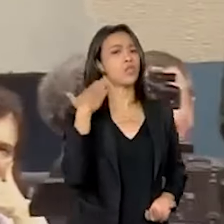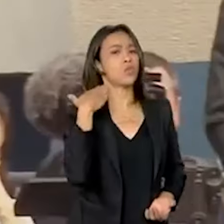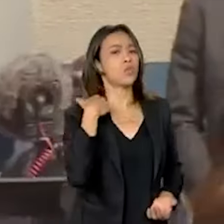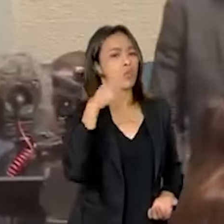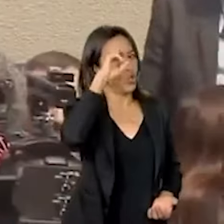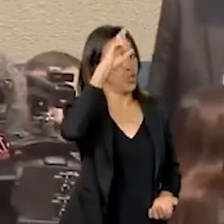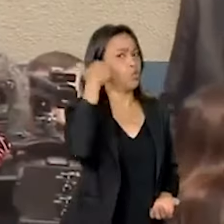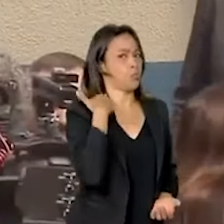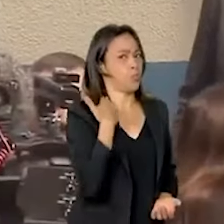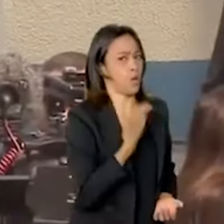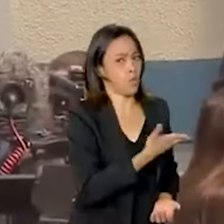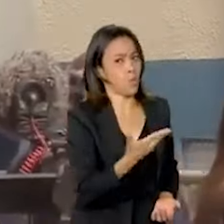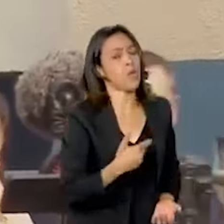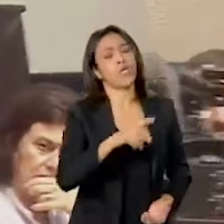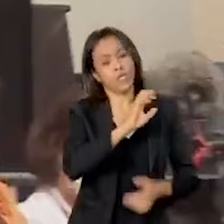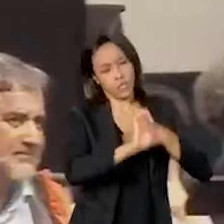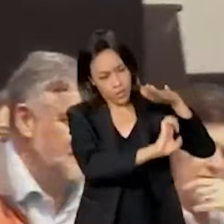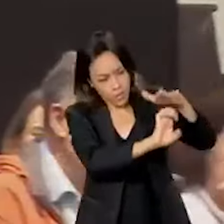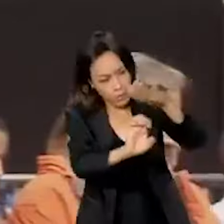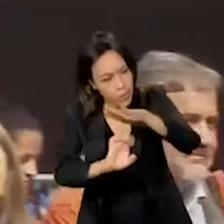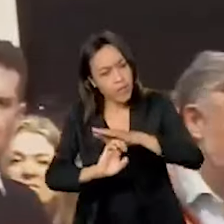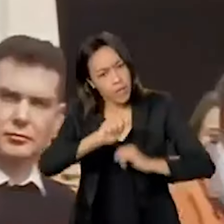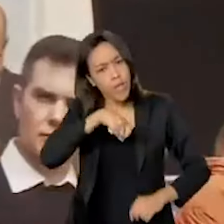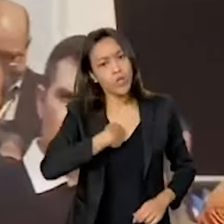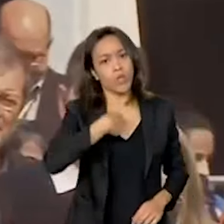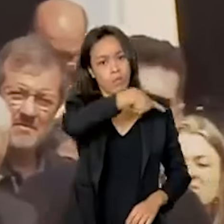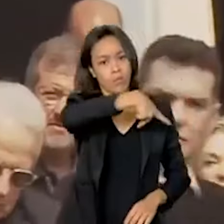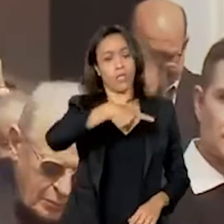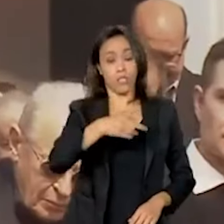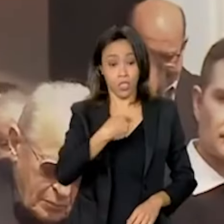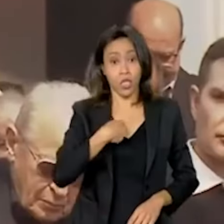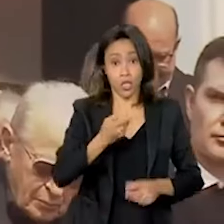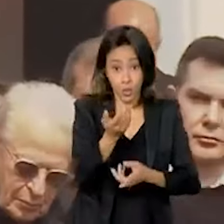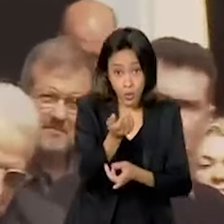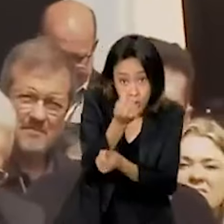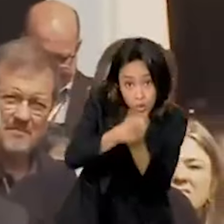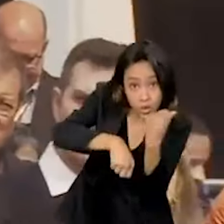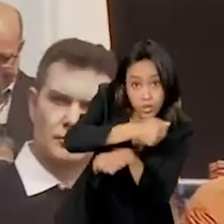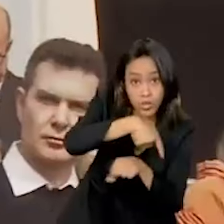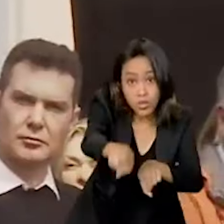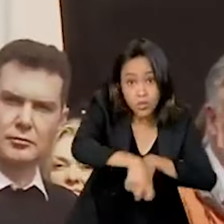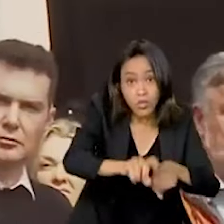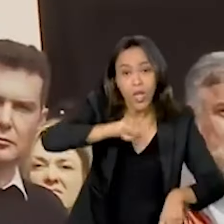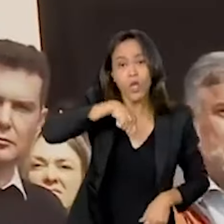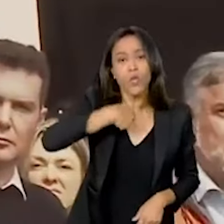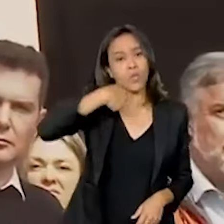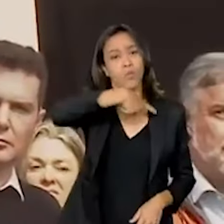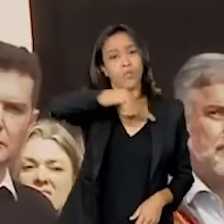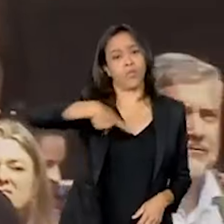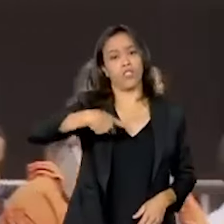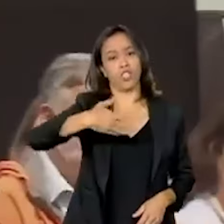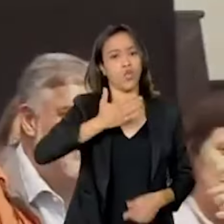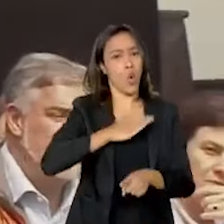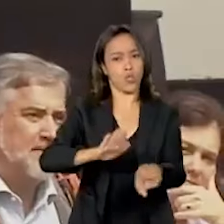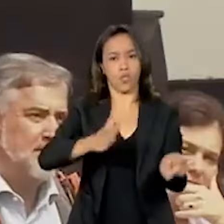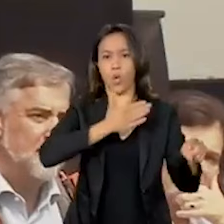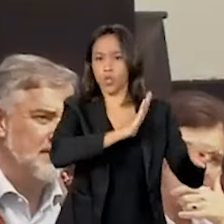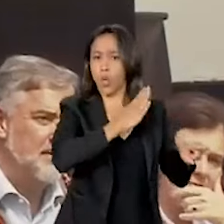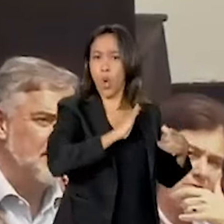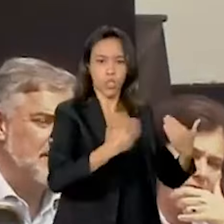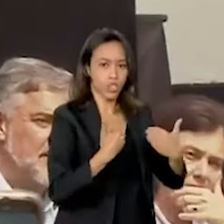presidente dos empresários, que não querem gostar de mim. Sou presidente do agronegócio, que não quer gostar de mim. Mas esse ano, o